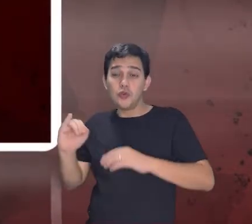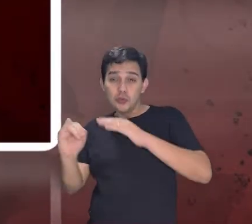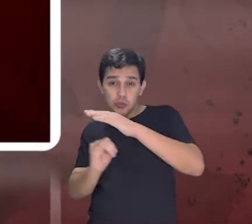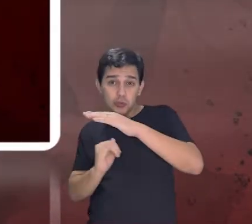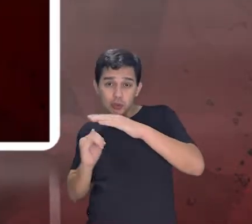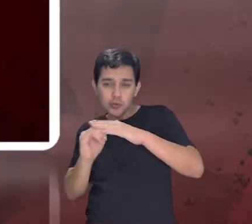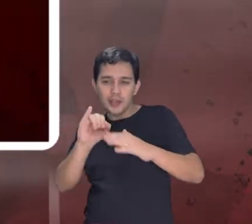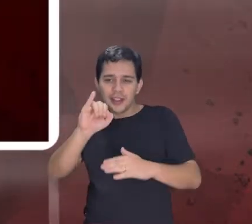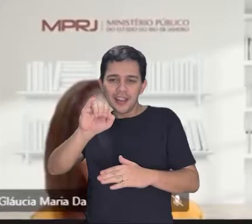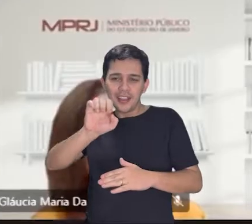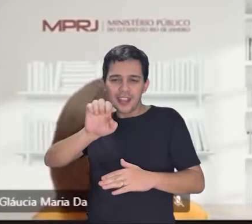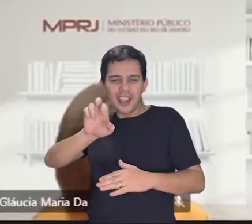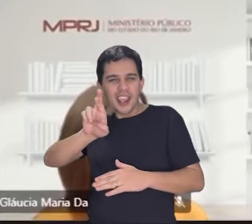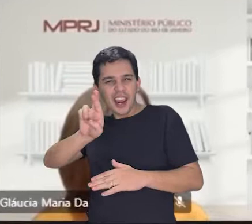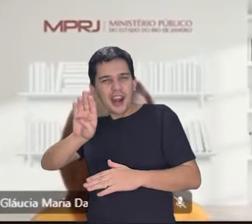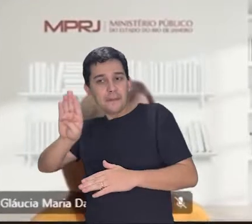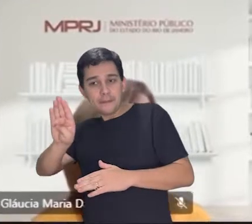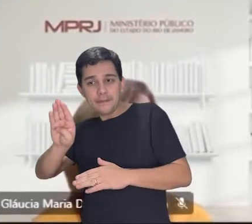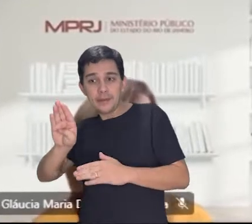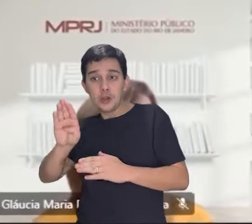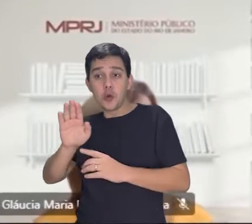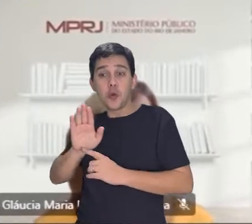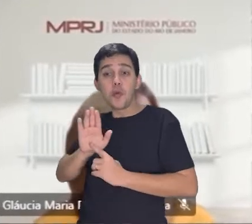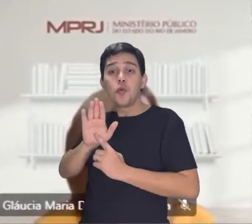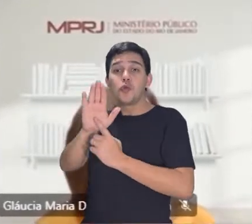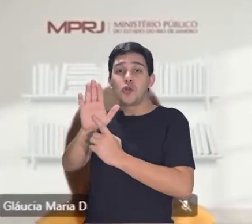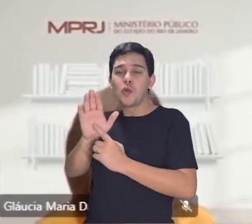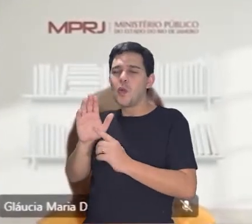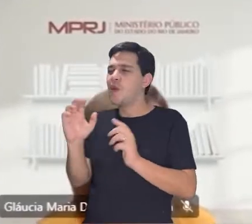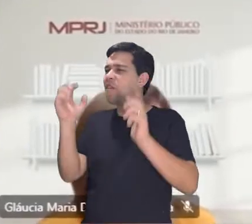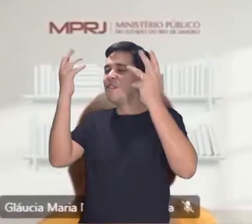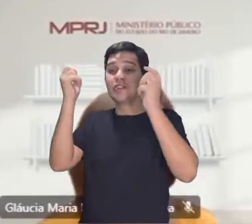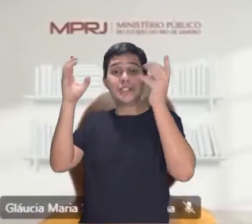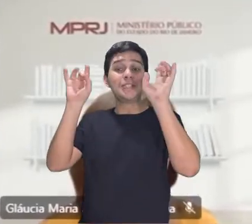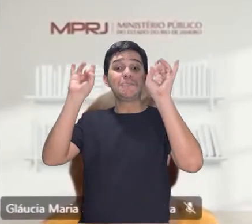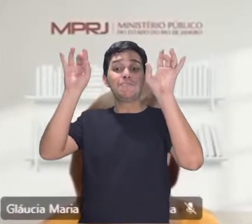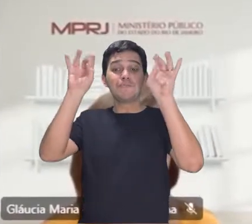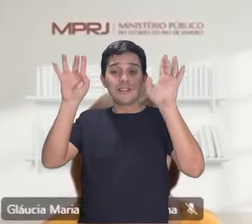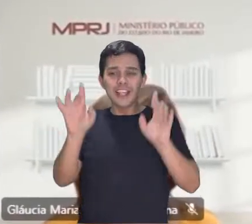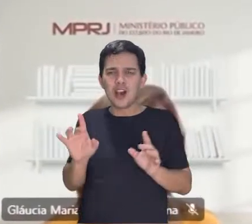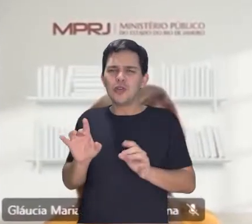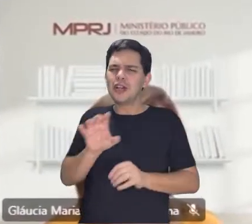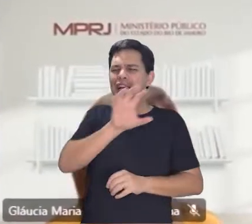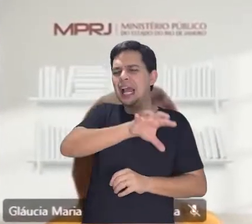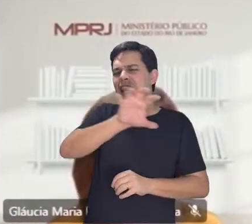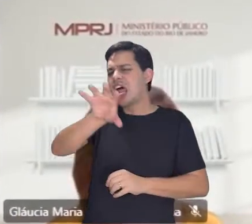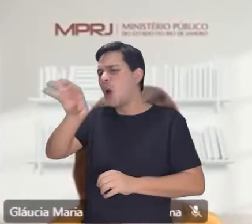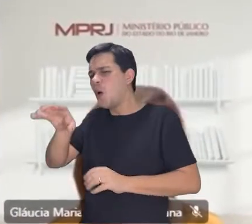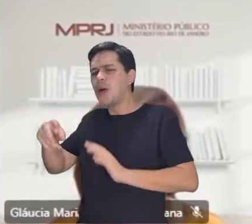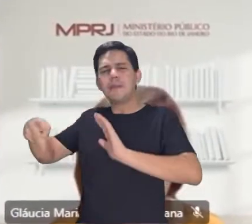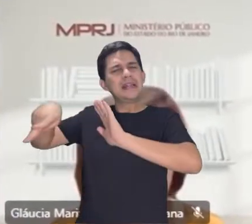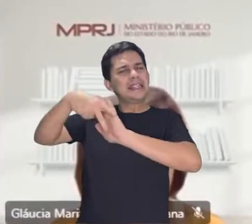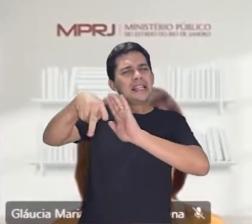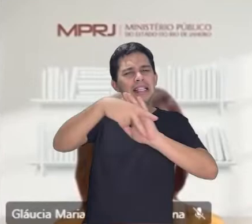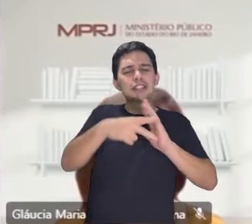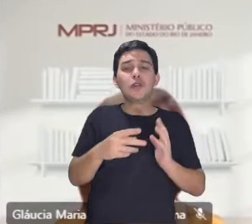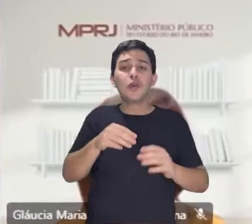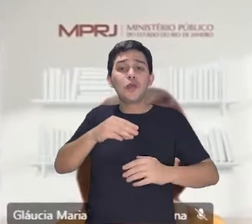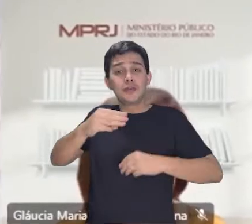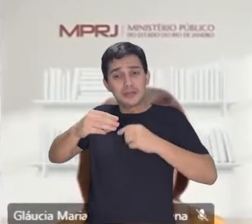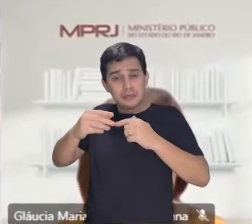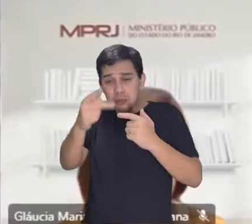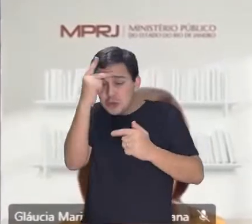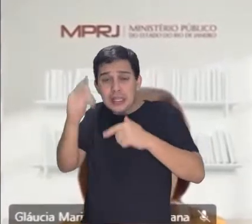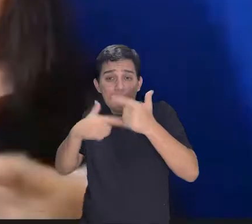IERB MPRJ, apresentou um evento especial com a participação de membros do Ministério Público do Estado do Rio de Janeiro e